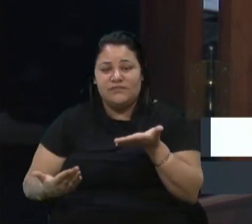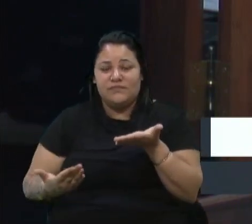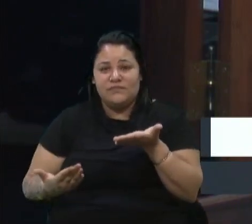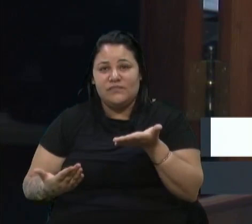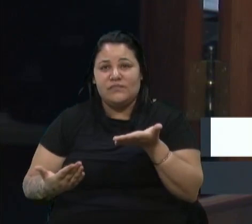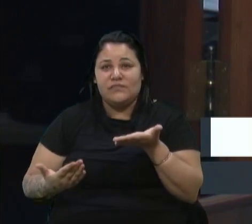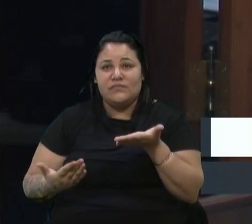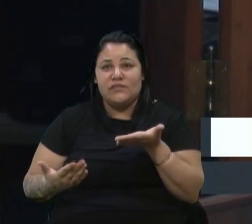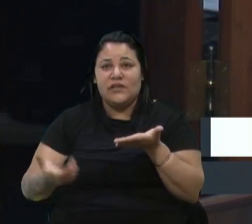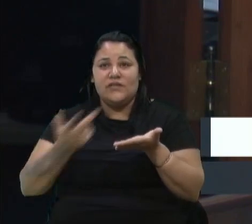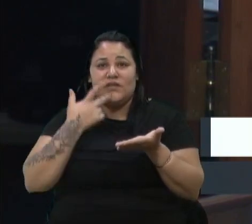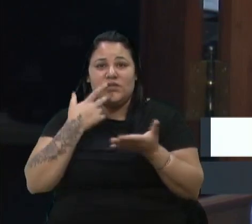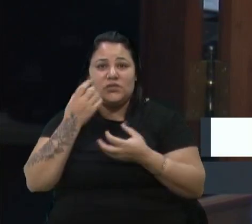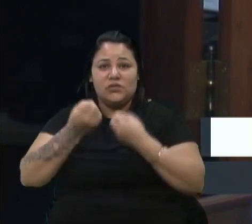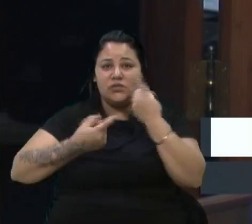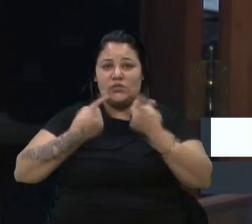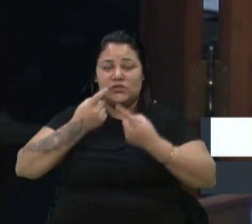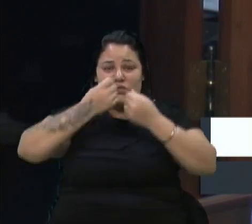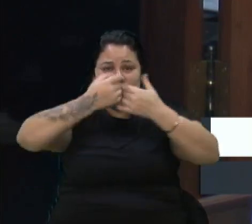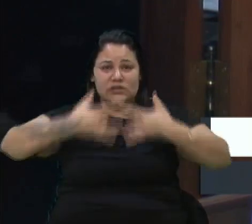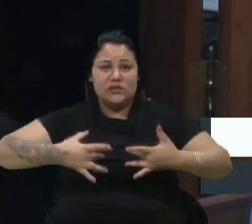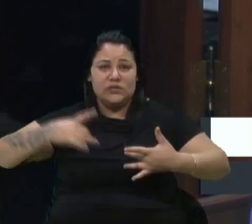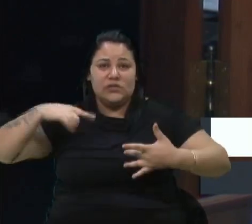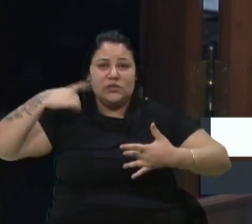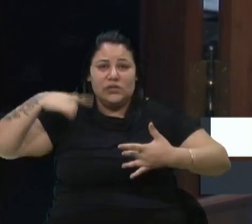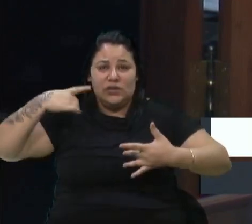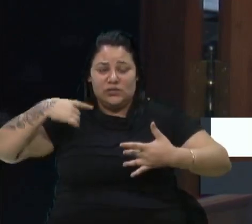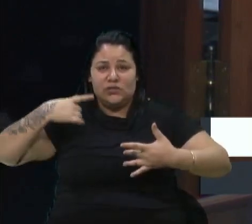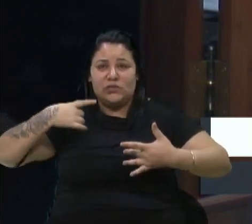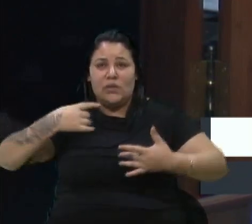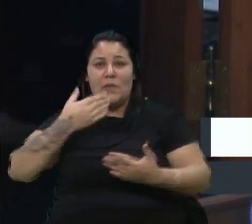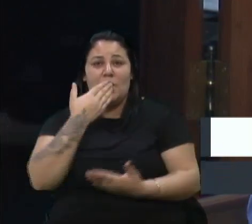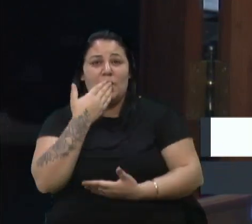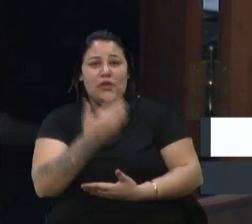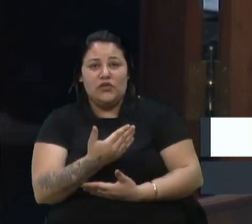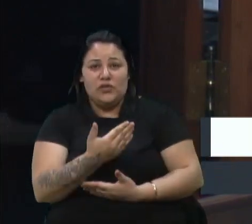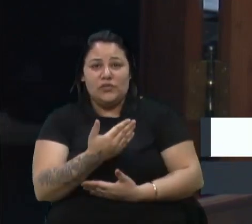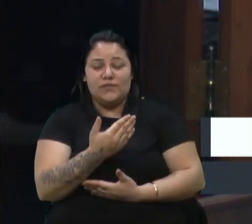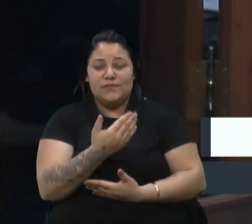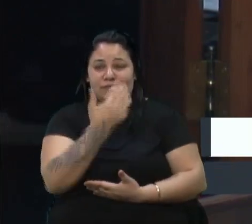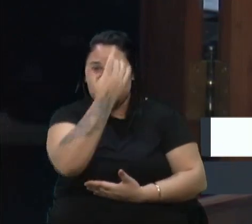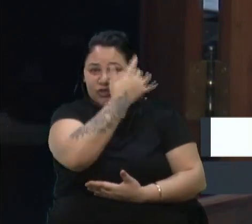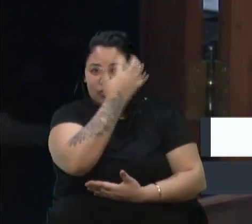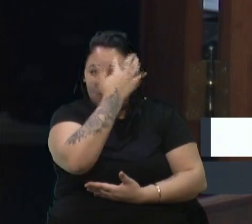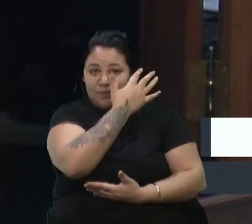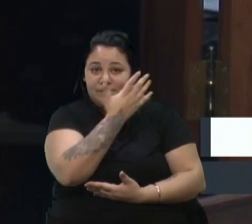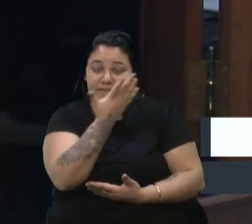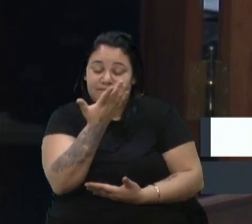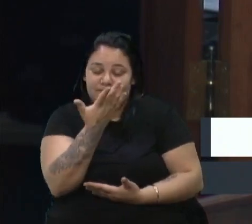de deputados estaduais e da Casa Civil, a pedido do prefeito Adiló.